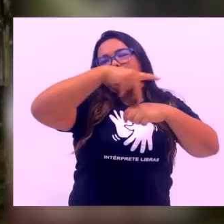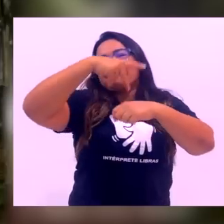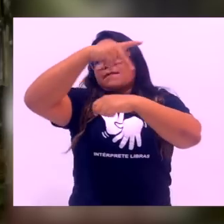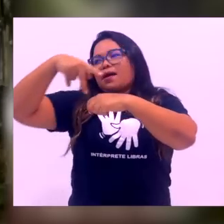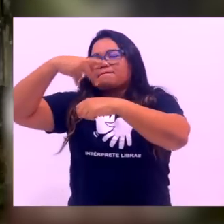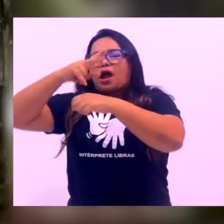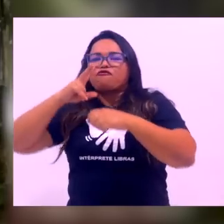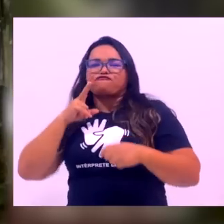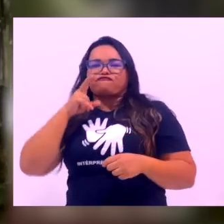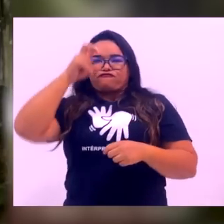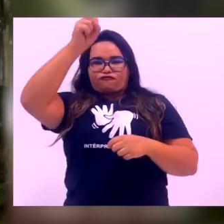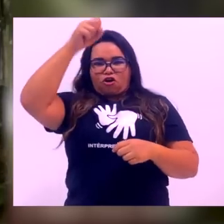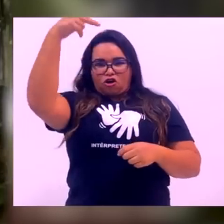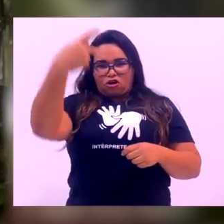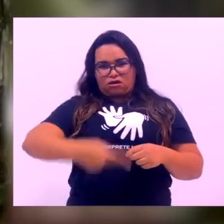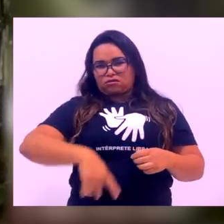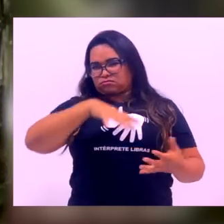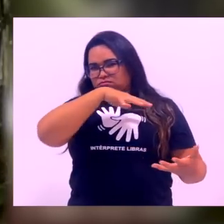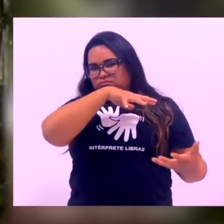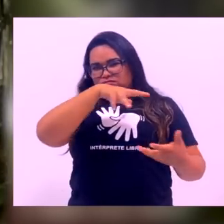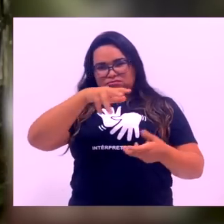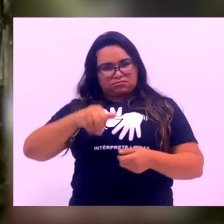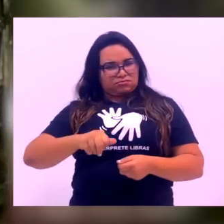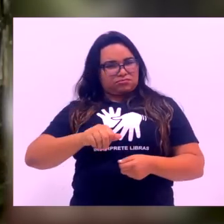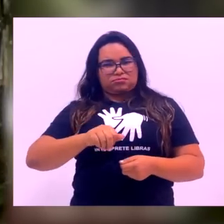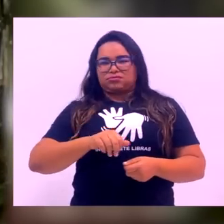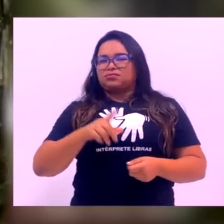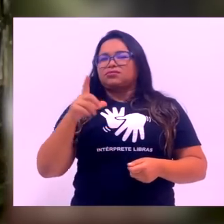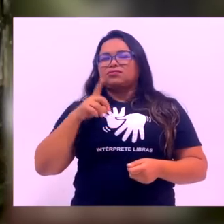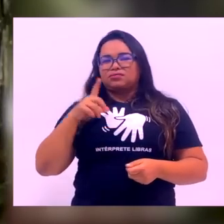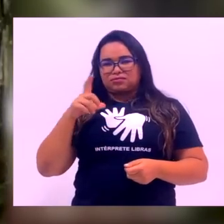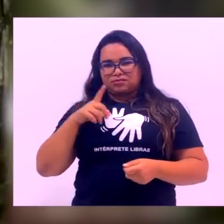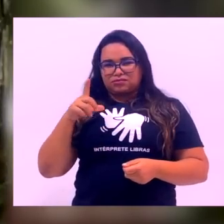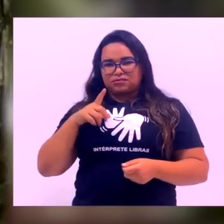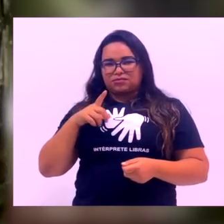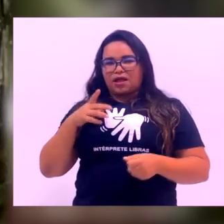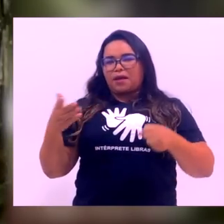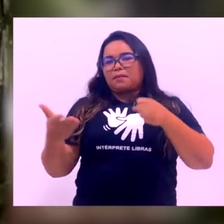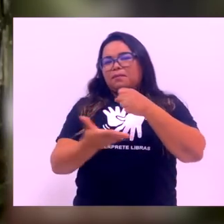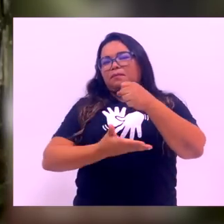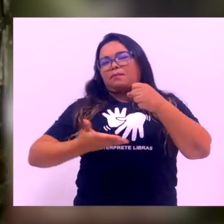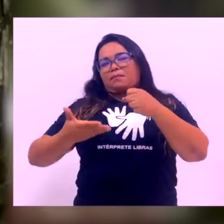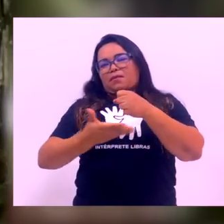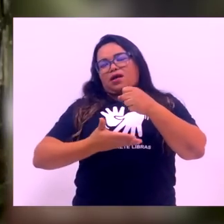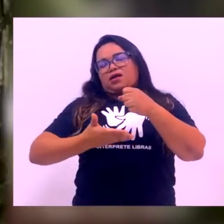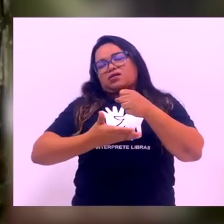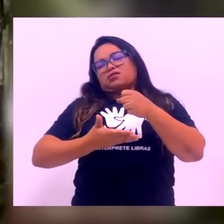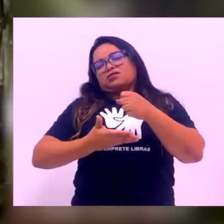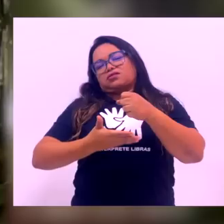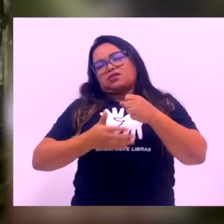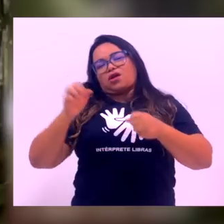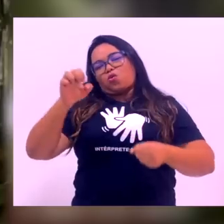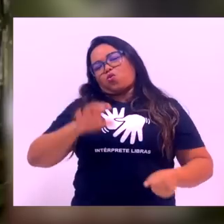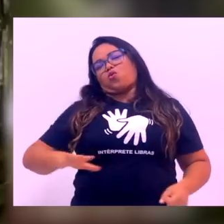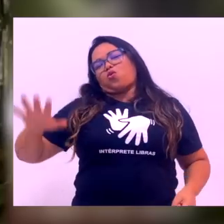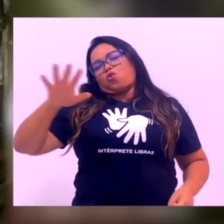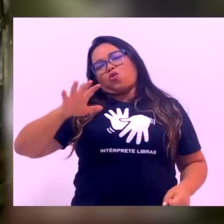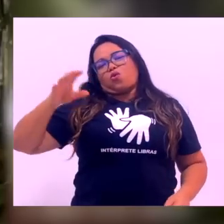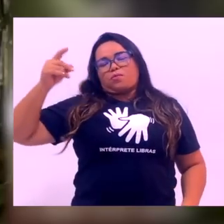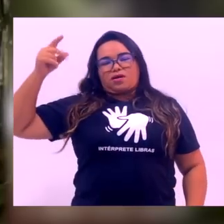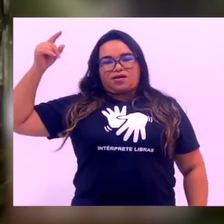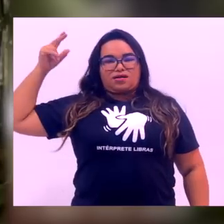hoje, todas elas, nós podemos ligá-las, todas elas, às raízes da Europa